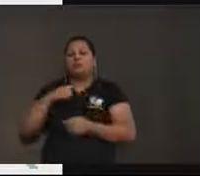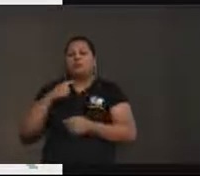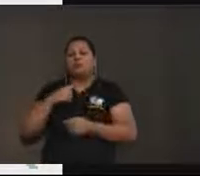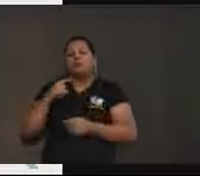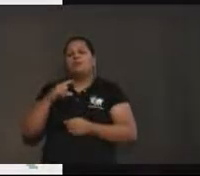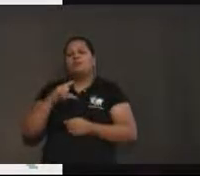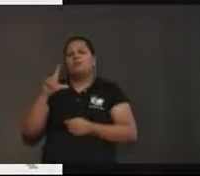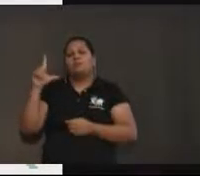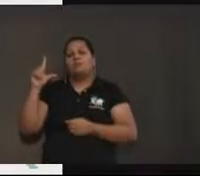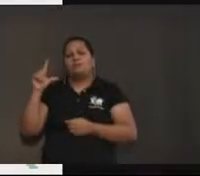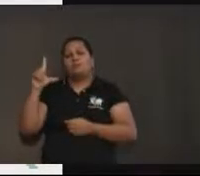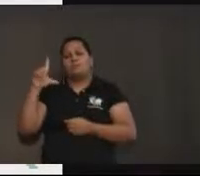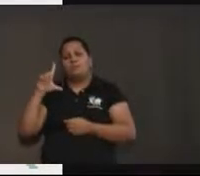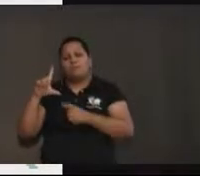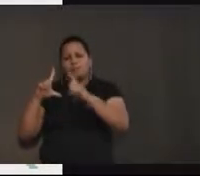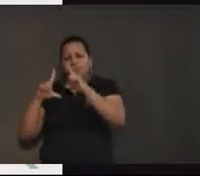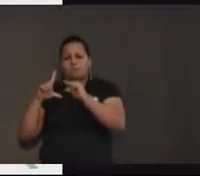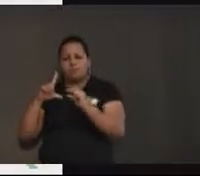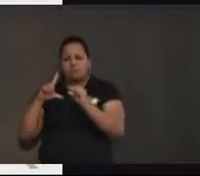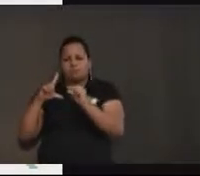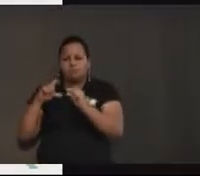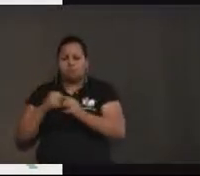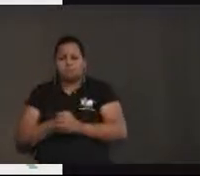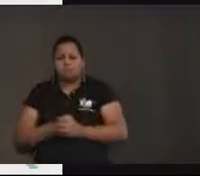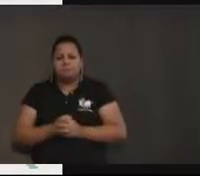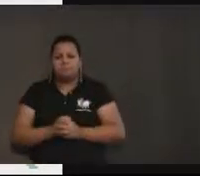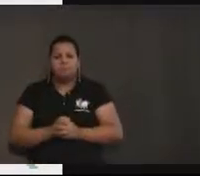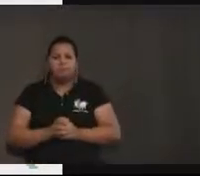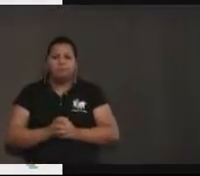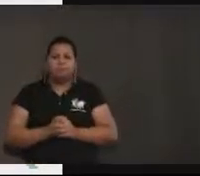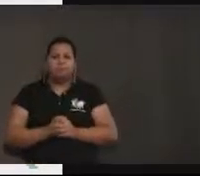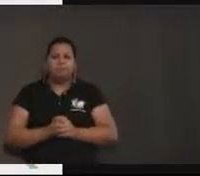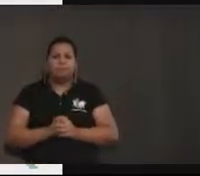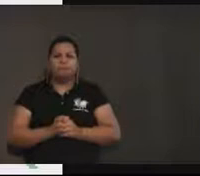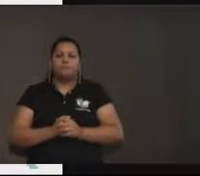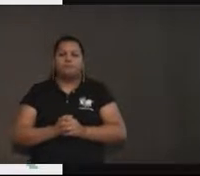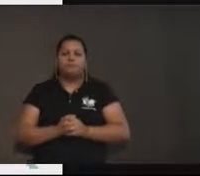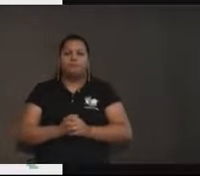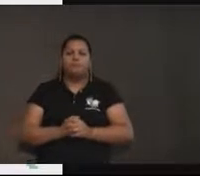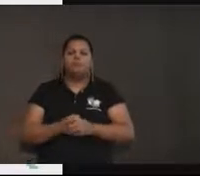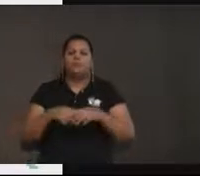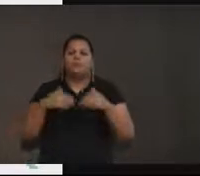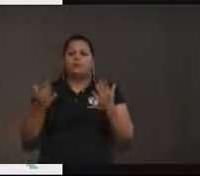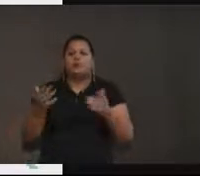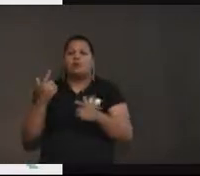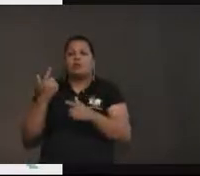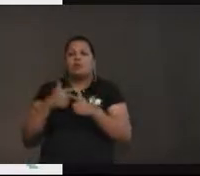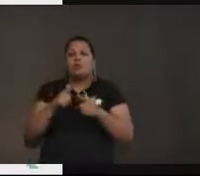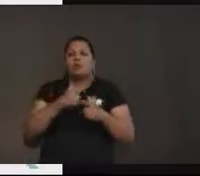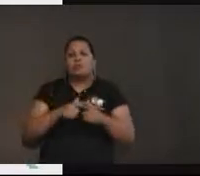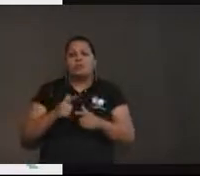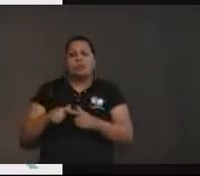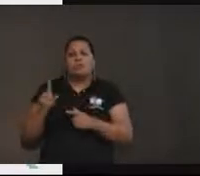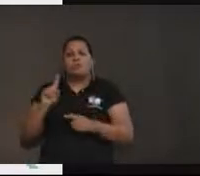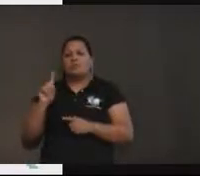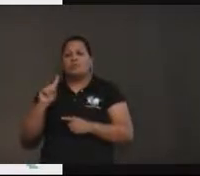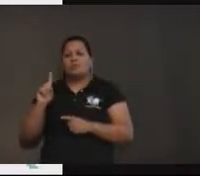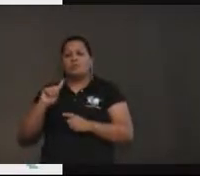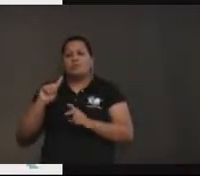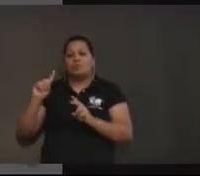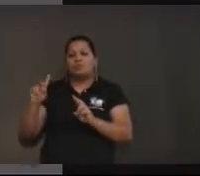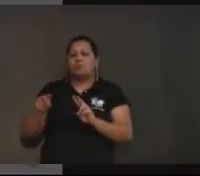tá bom é só para terminar quando o problema não é cúbico